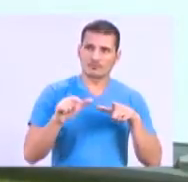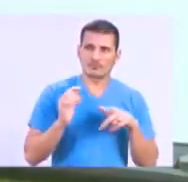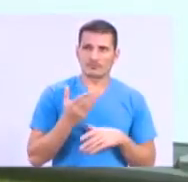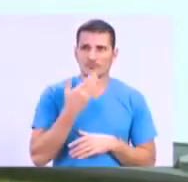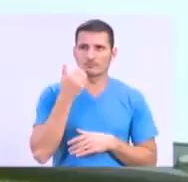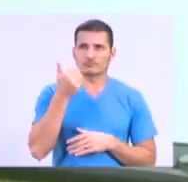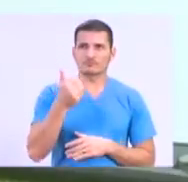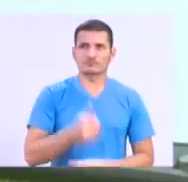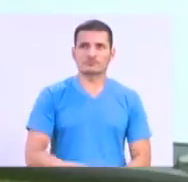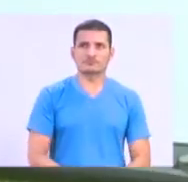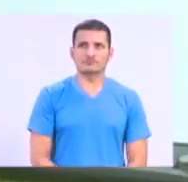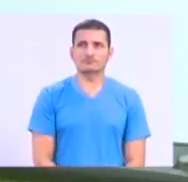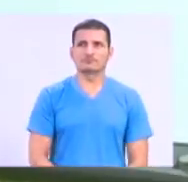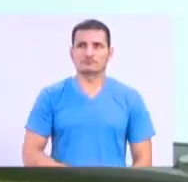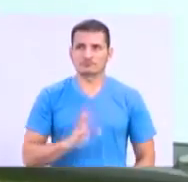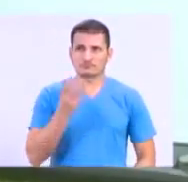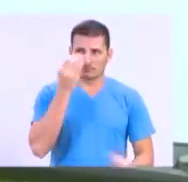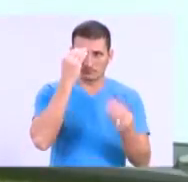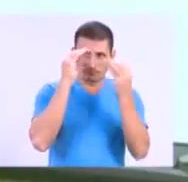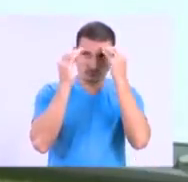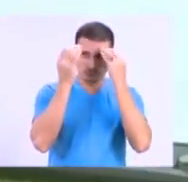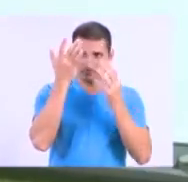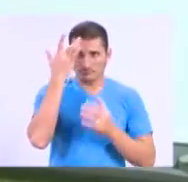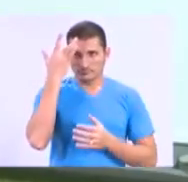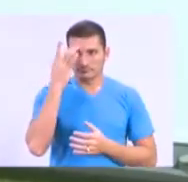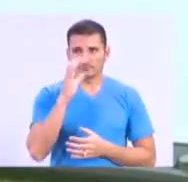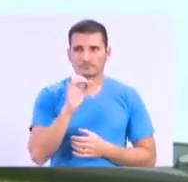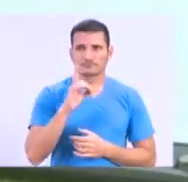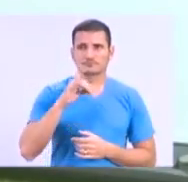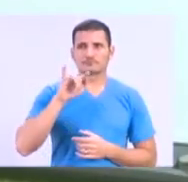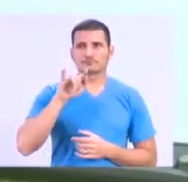né? Decorando os seus códigos.